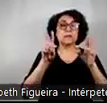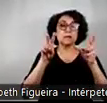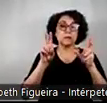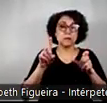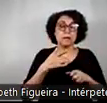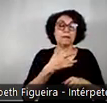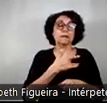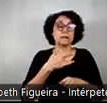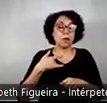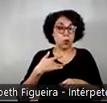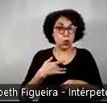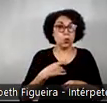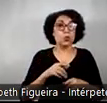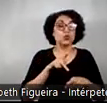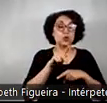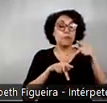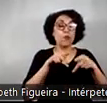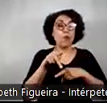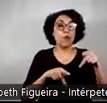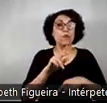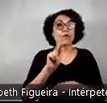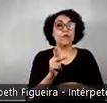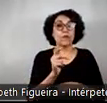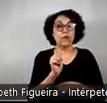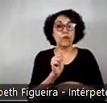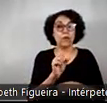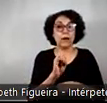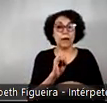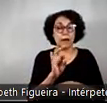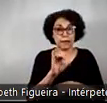haitiana aqui em Belo Horizonte, pelo pessoal, junto